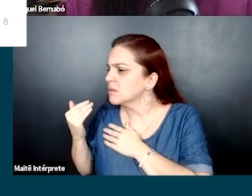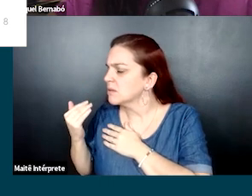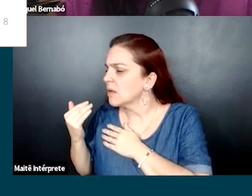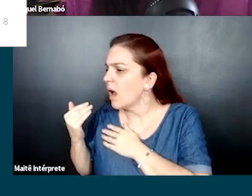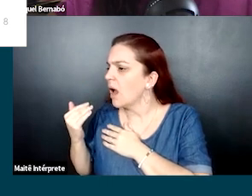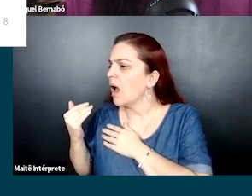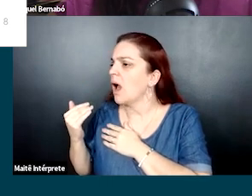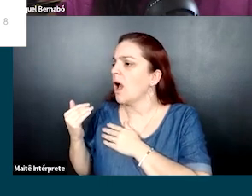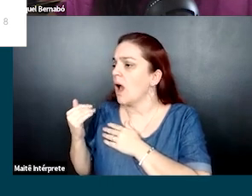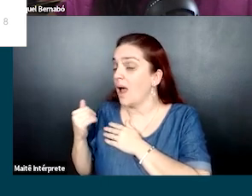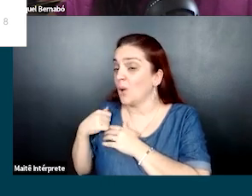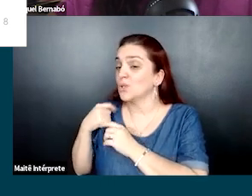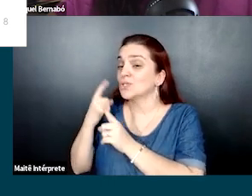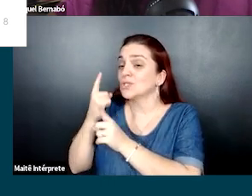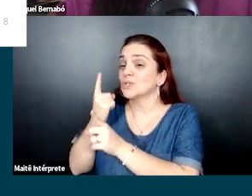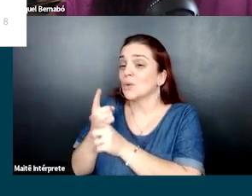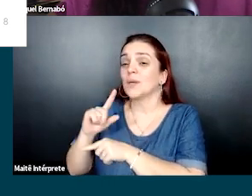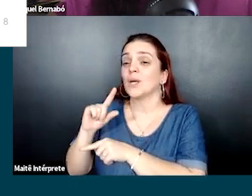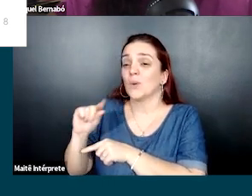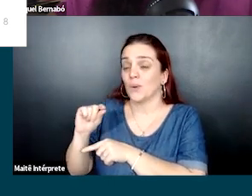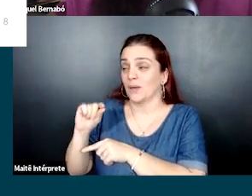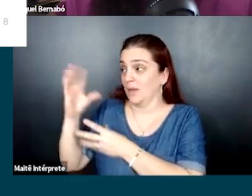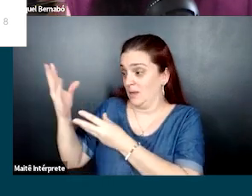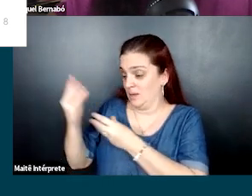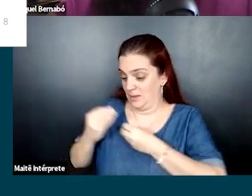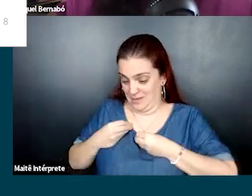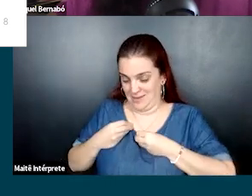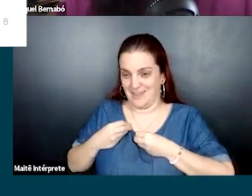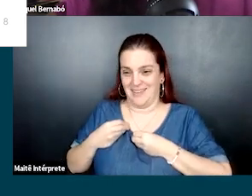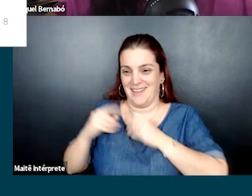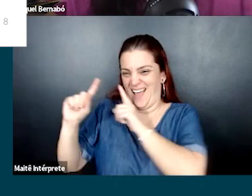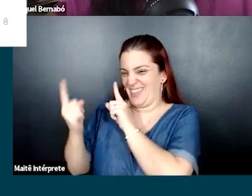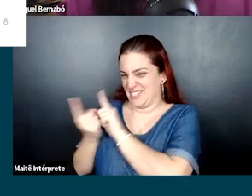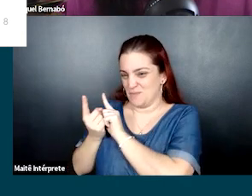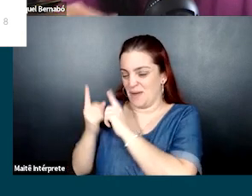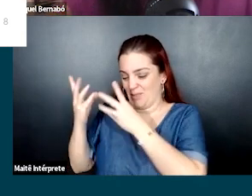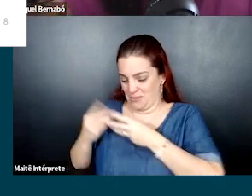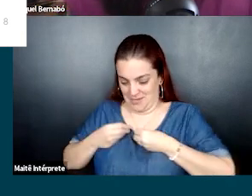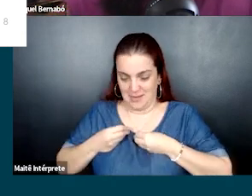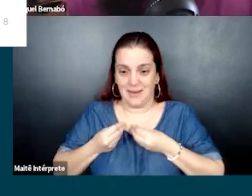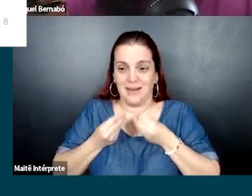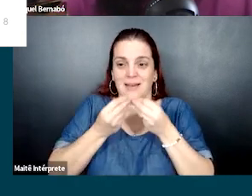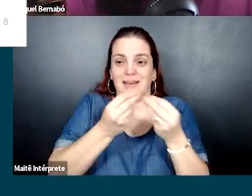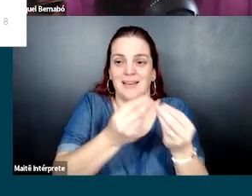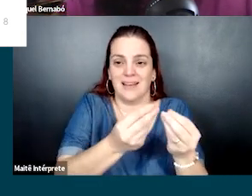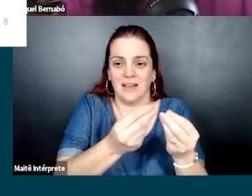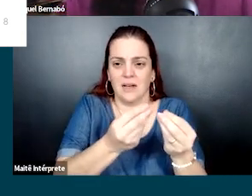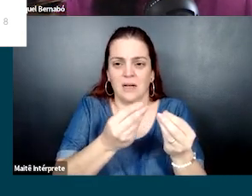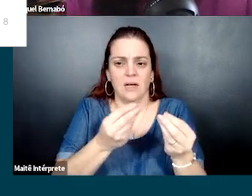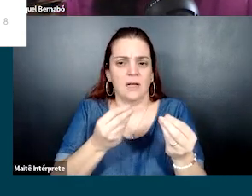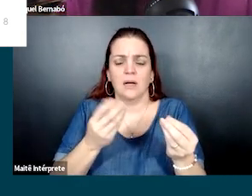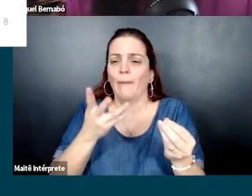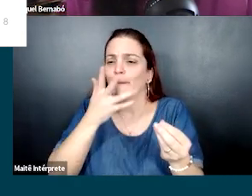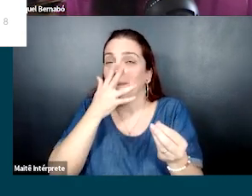acessibilidade, eu também descobri que o fluxo de informações entre as áreas, ou seja, de atendimento com as outras áreas, né, da